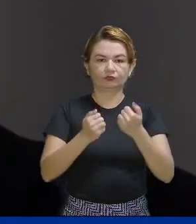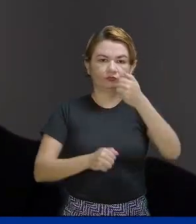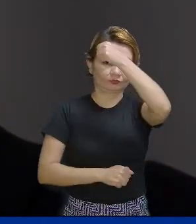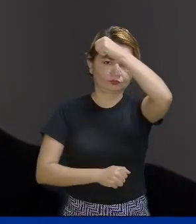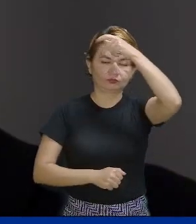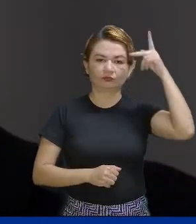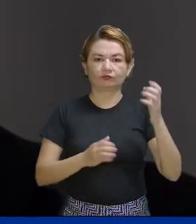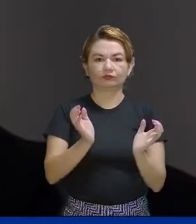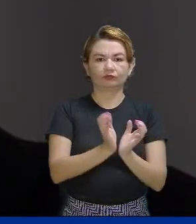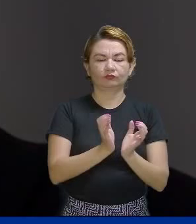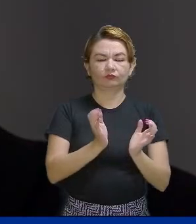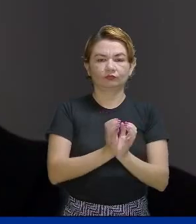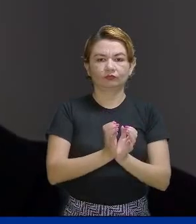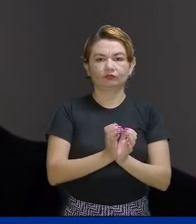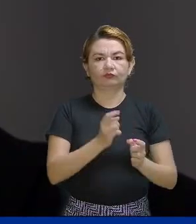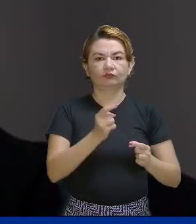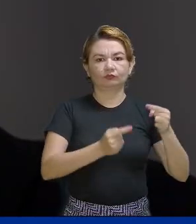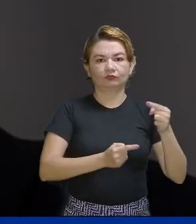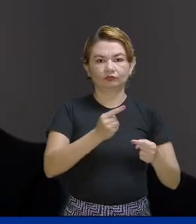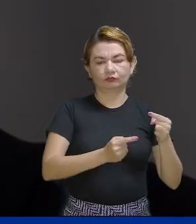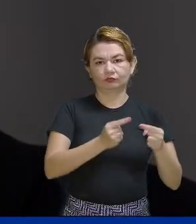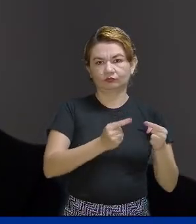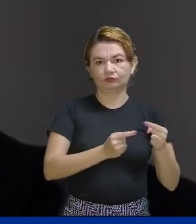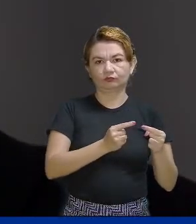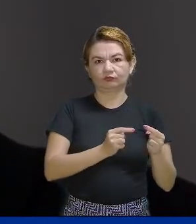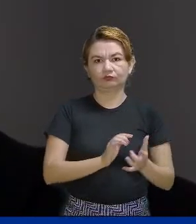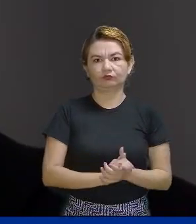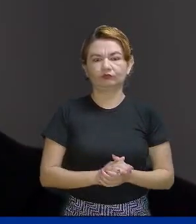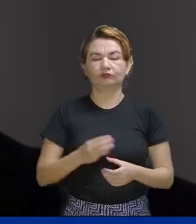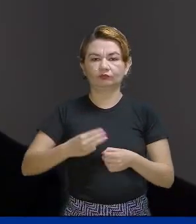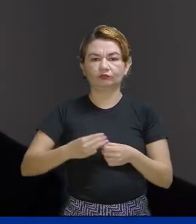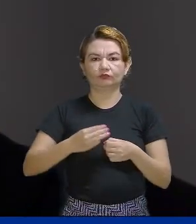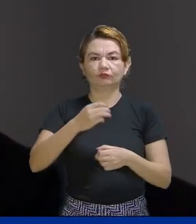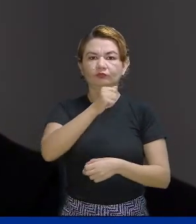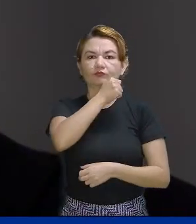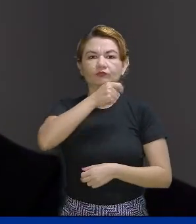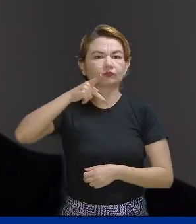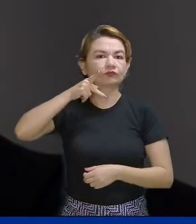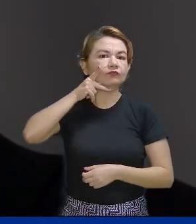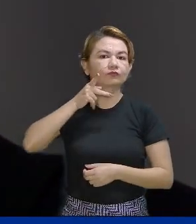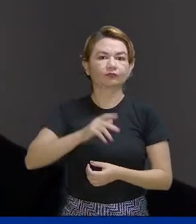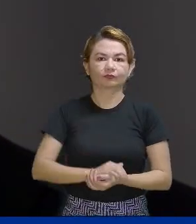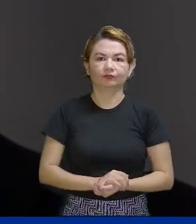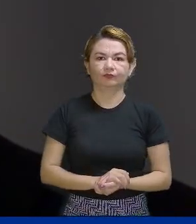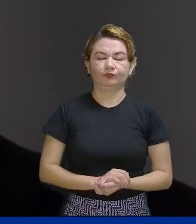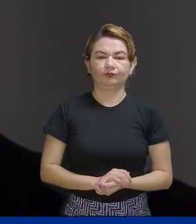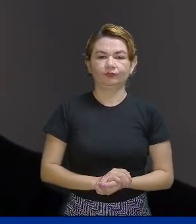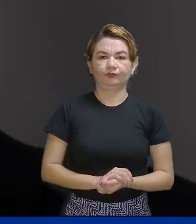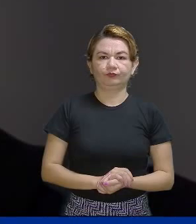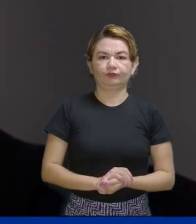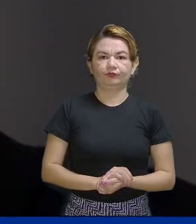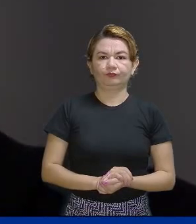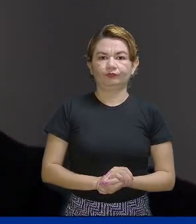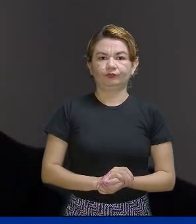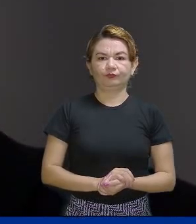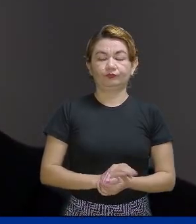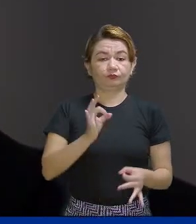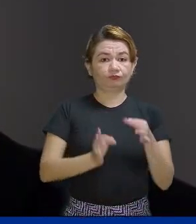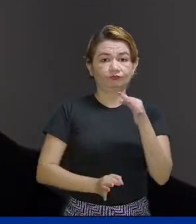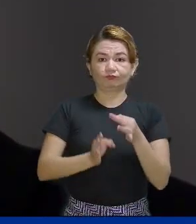06-00490-40, ponto 2024, original Amapá, barra P, relator juiz Rivaldo Valente. E